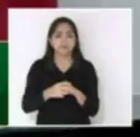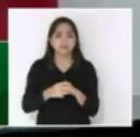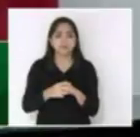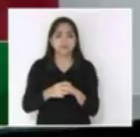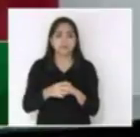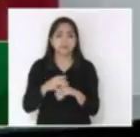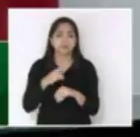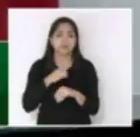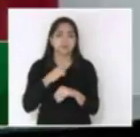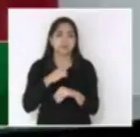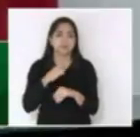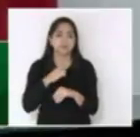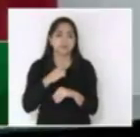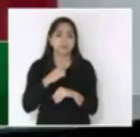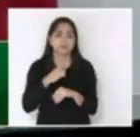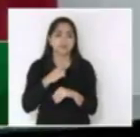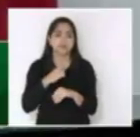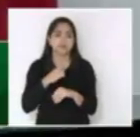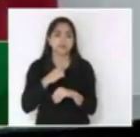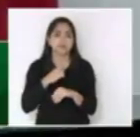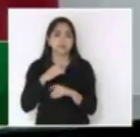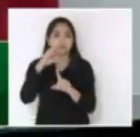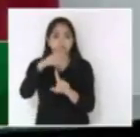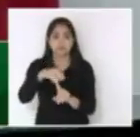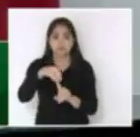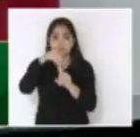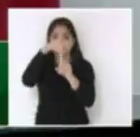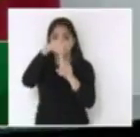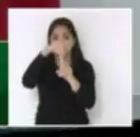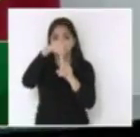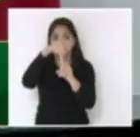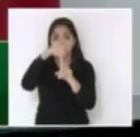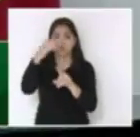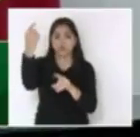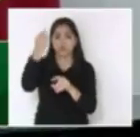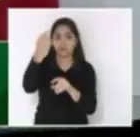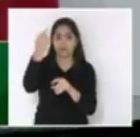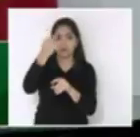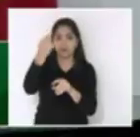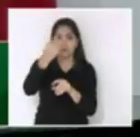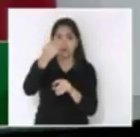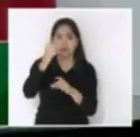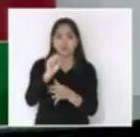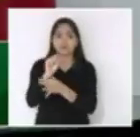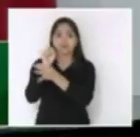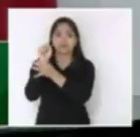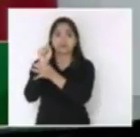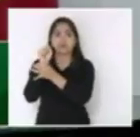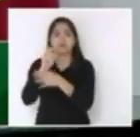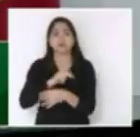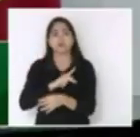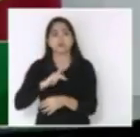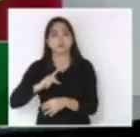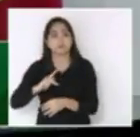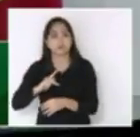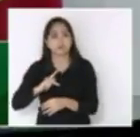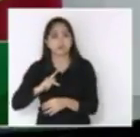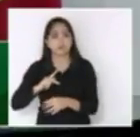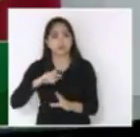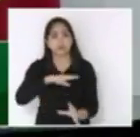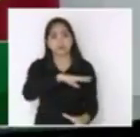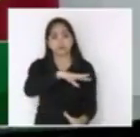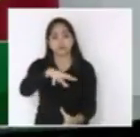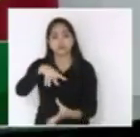teve destaque, ficou em primeiro lugar em segurança pública e